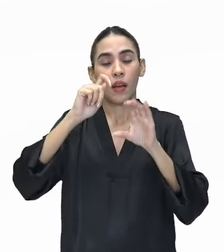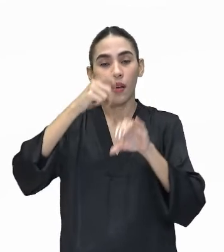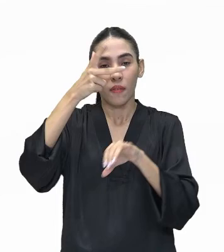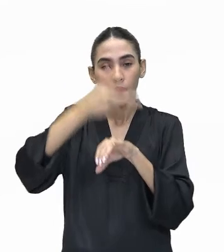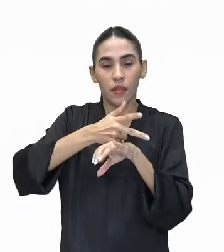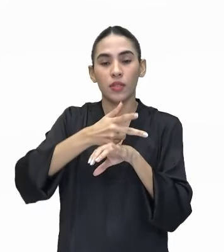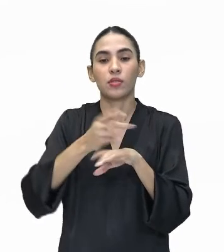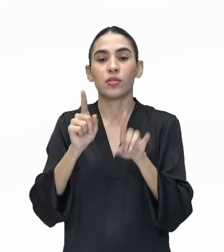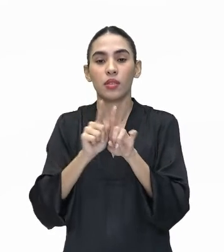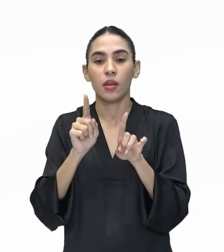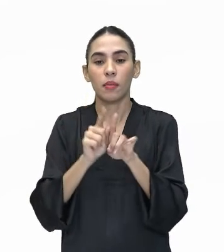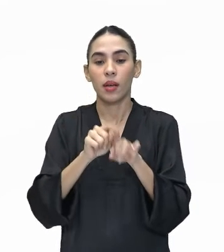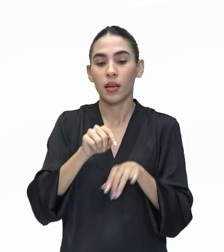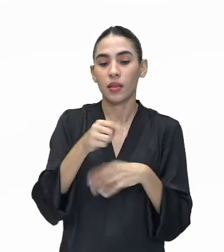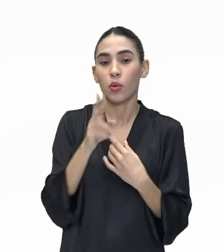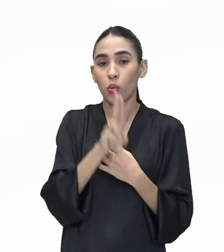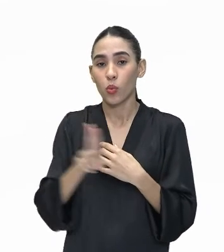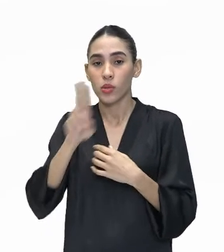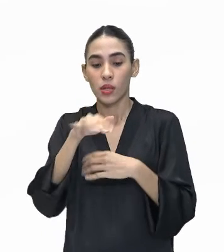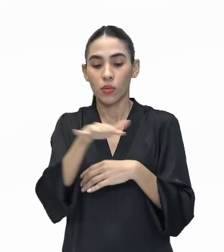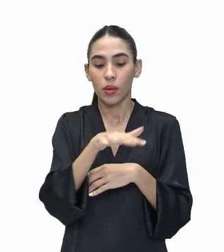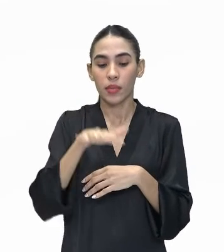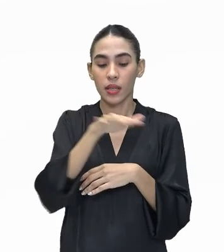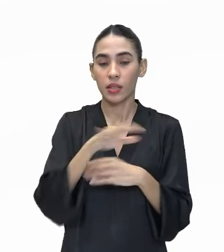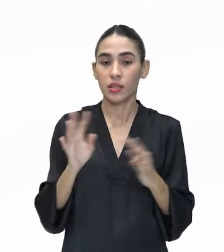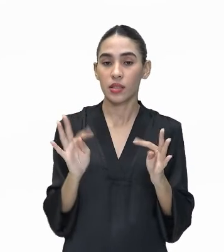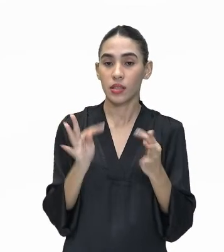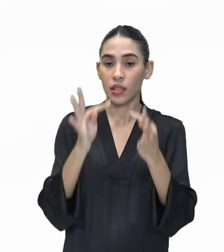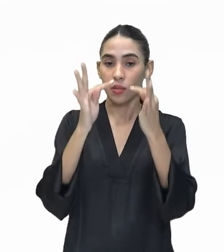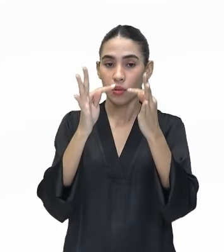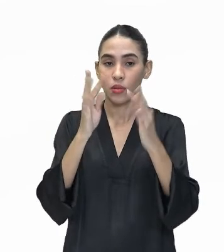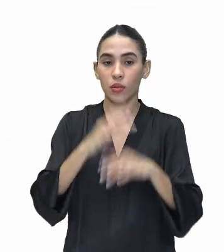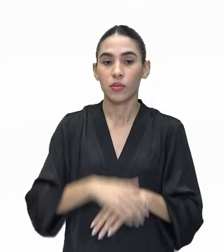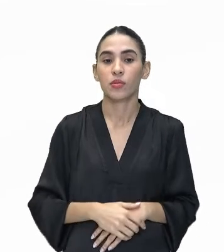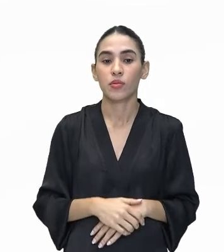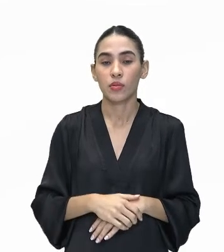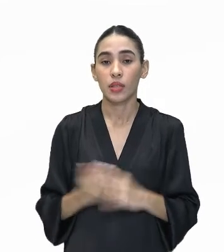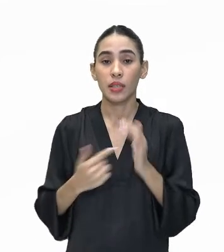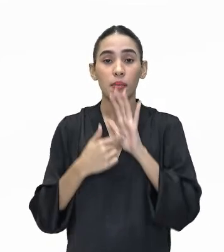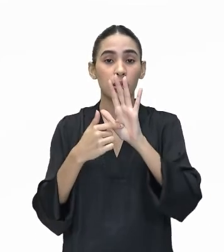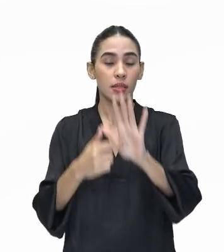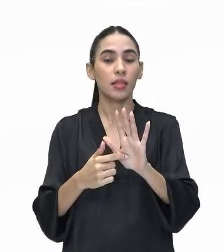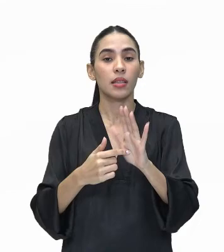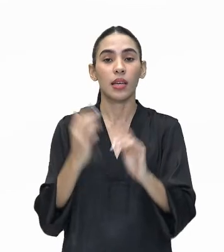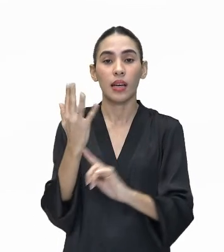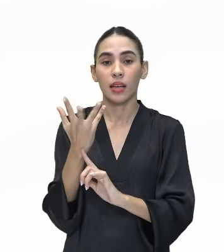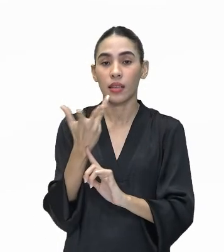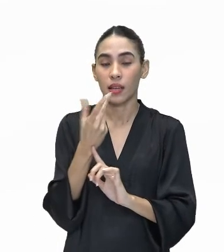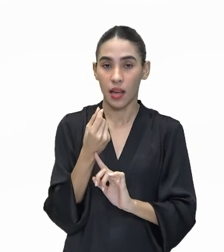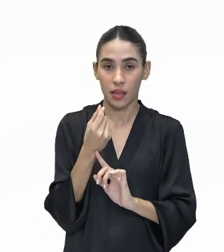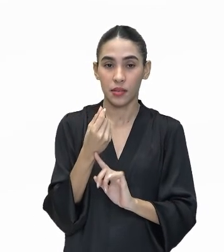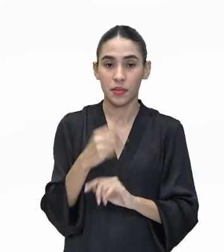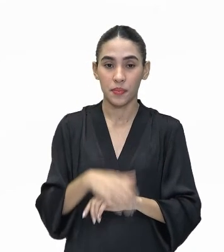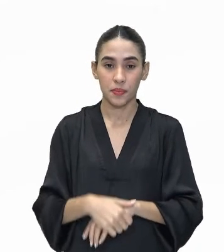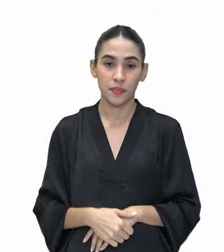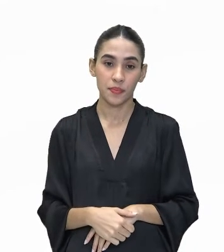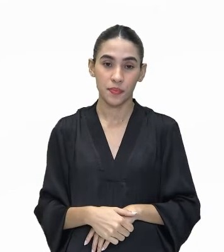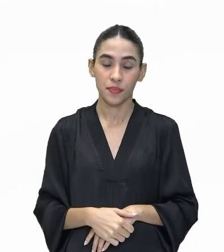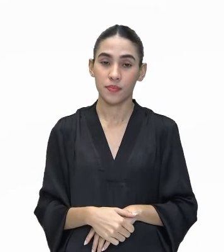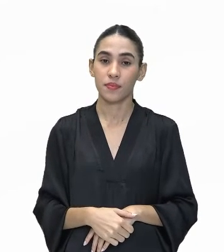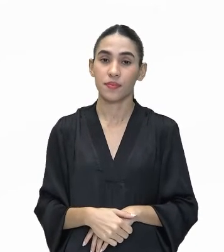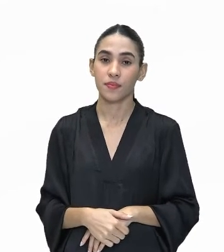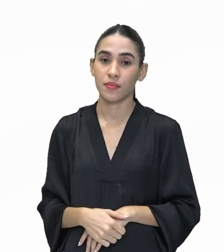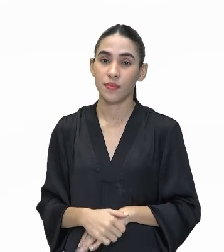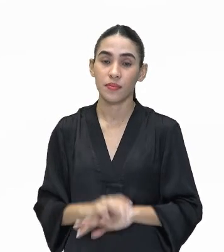em ambiente tecnológico a produção de uma obra de arte.